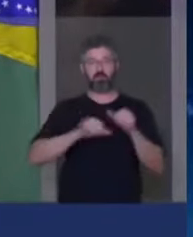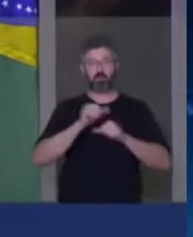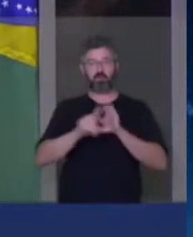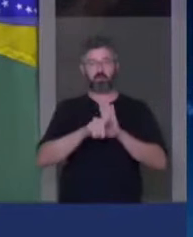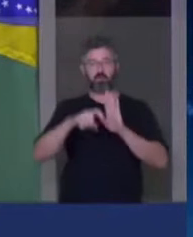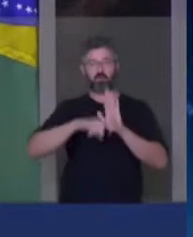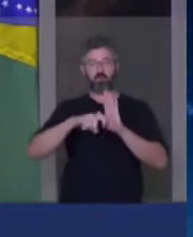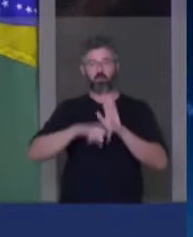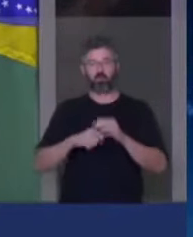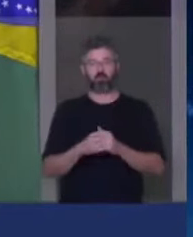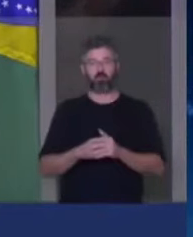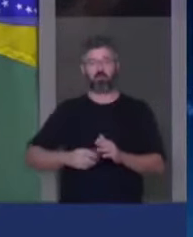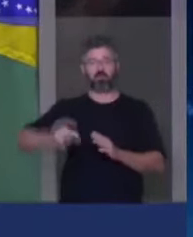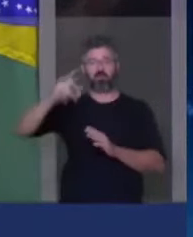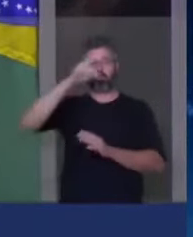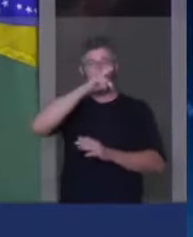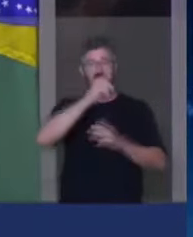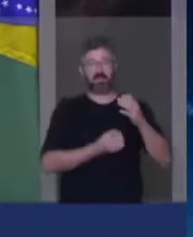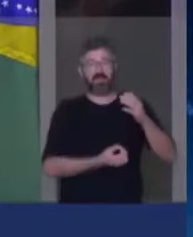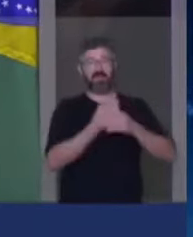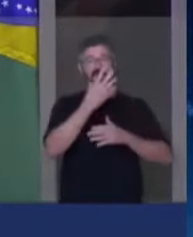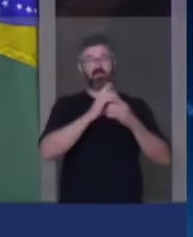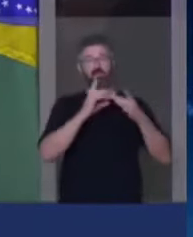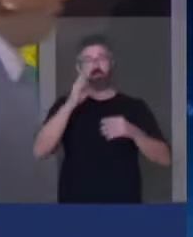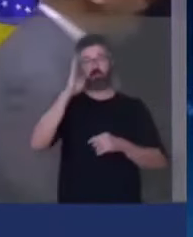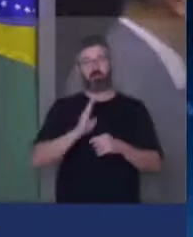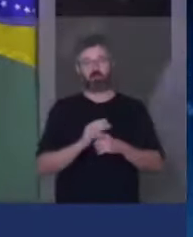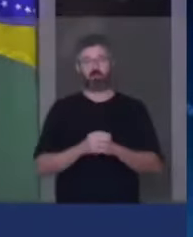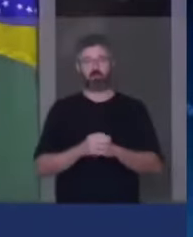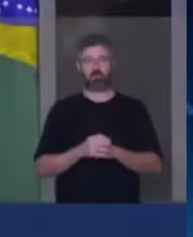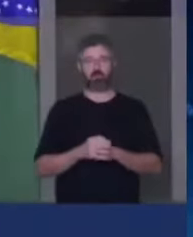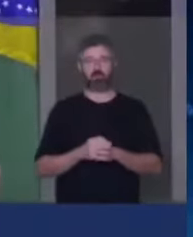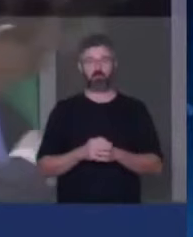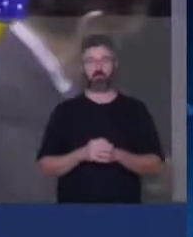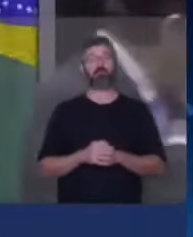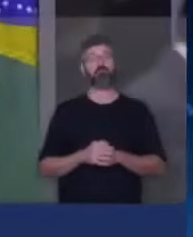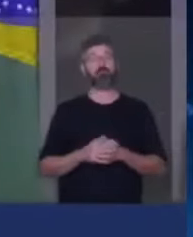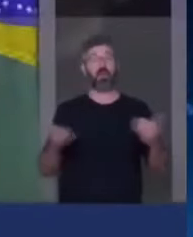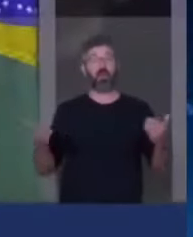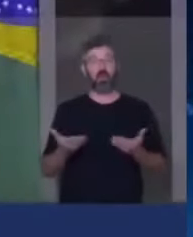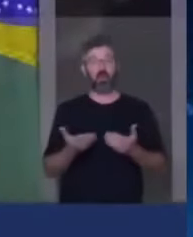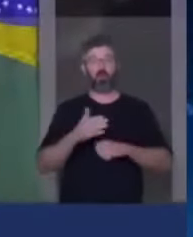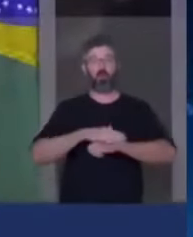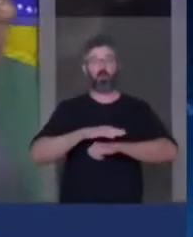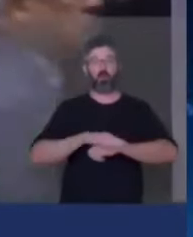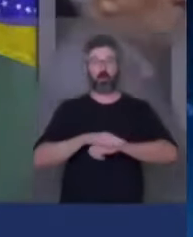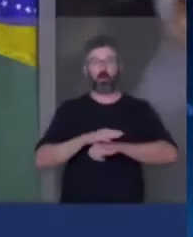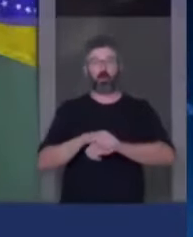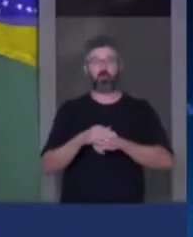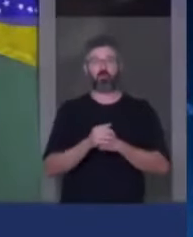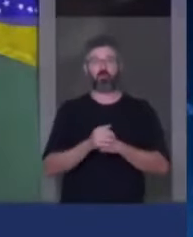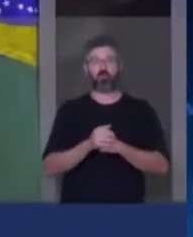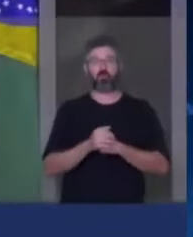em 2026, então se o Lira for candidato, ele vai enfrentar o Renan Calheiros,